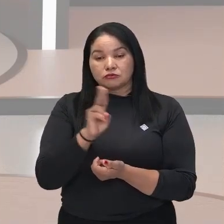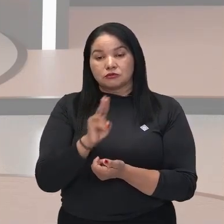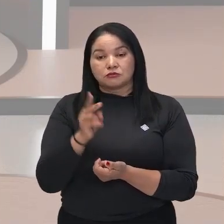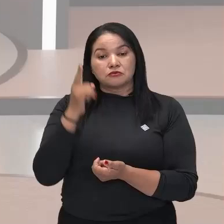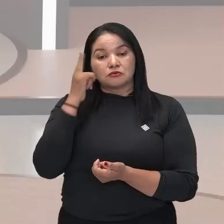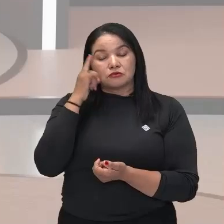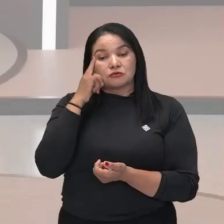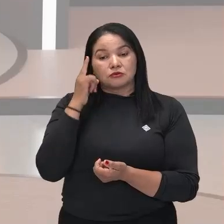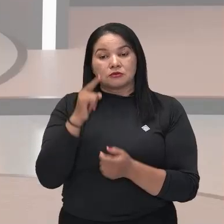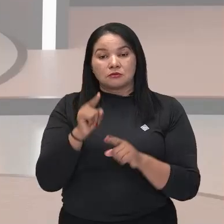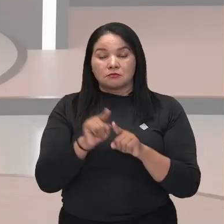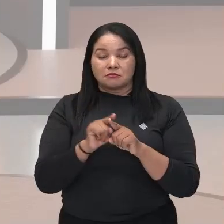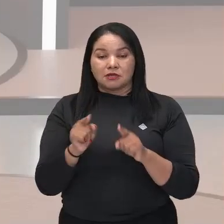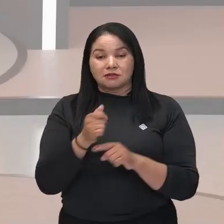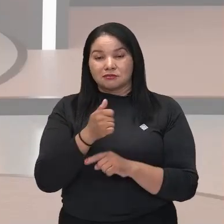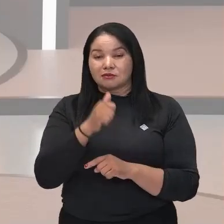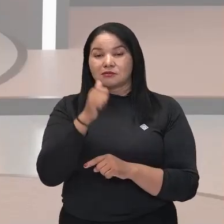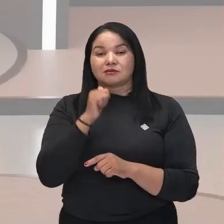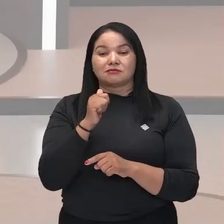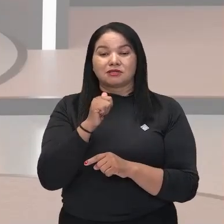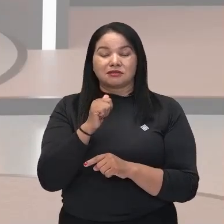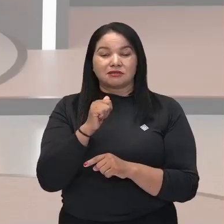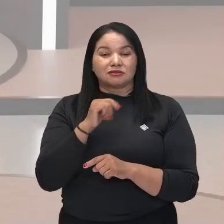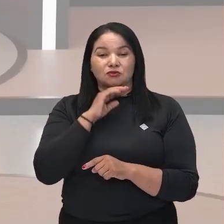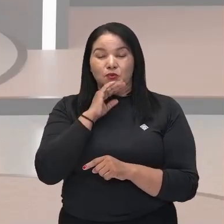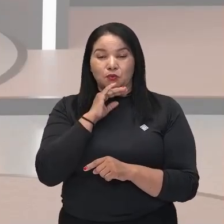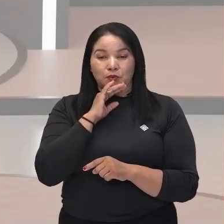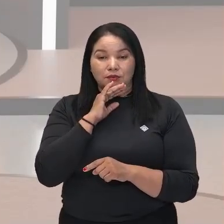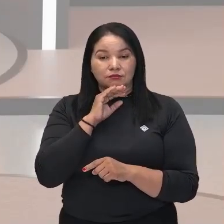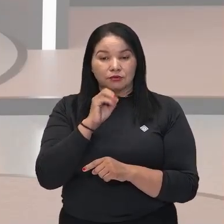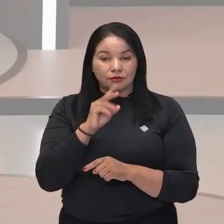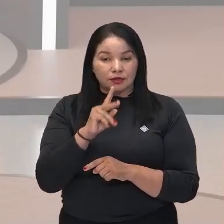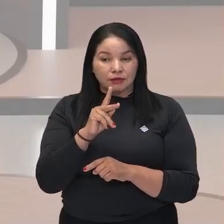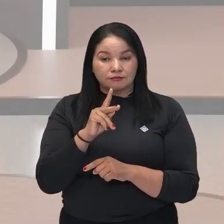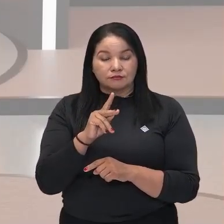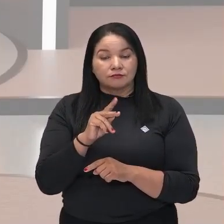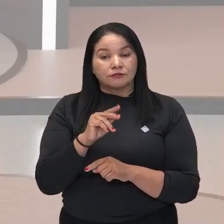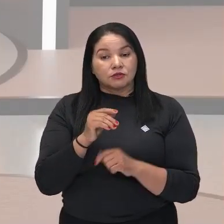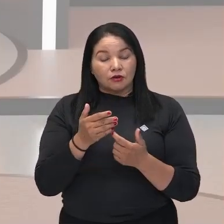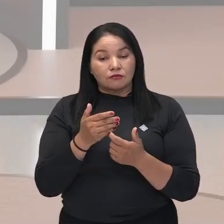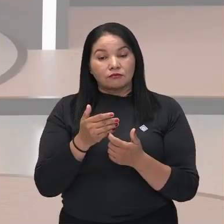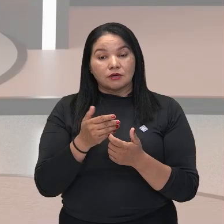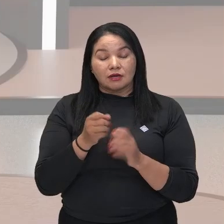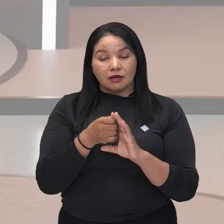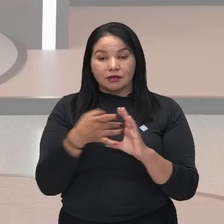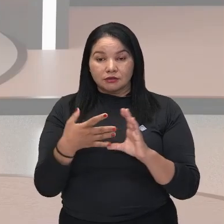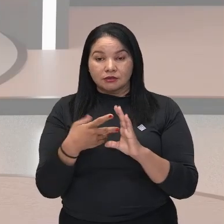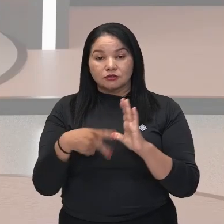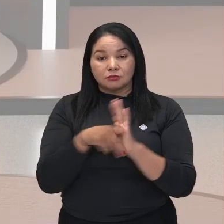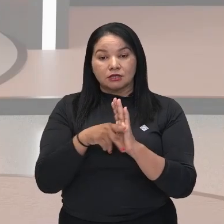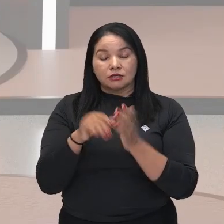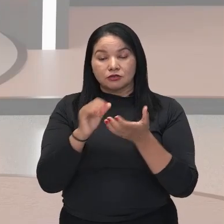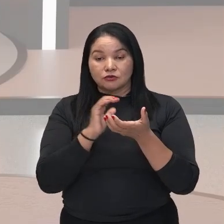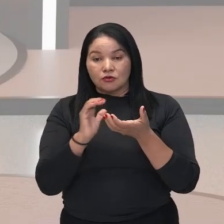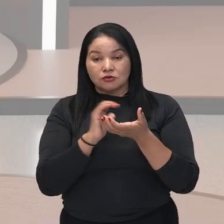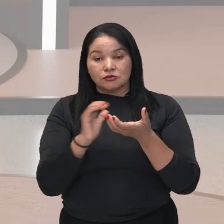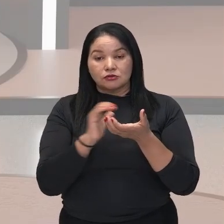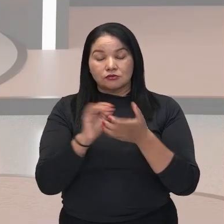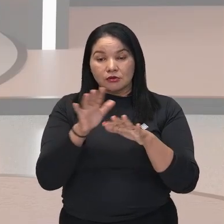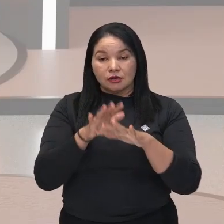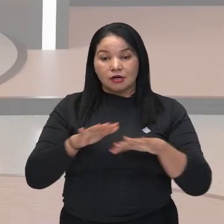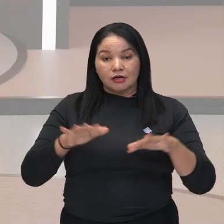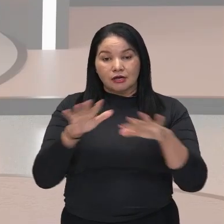para tomar acaba sendo inviável, tá certo, gente? Então, essas são as características do Oriente Médio, essa região